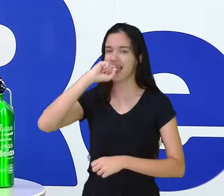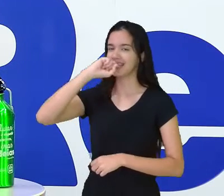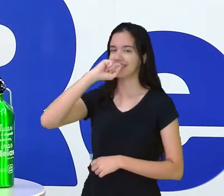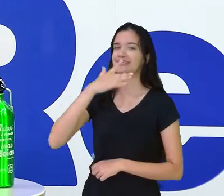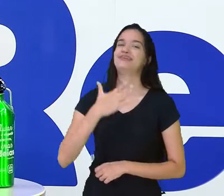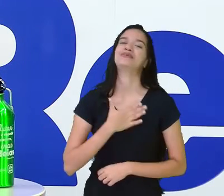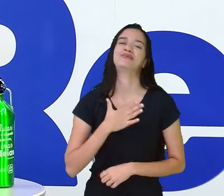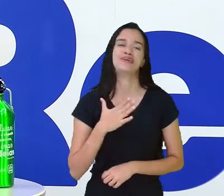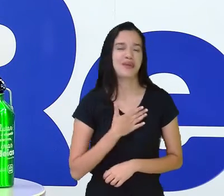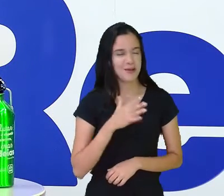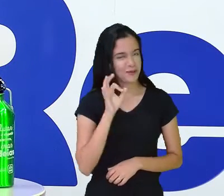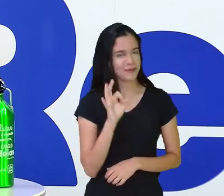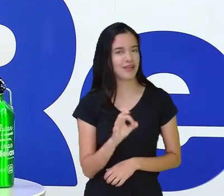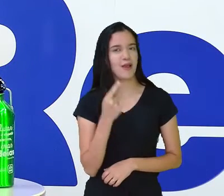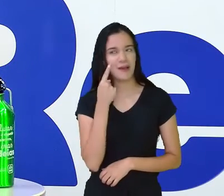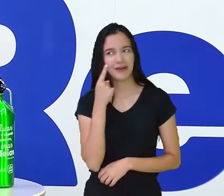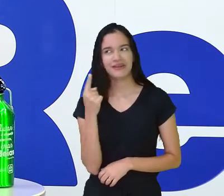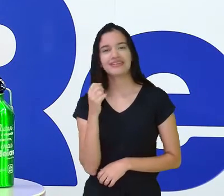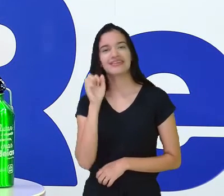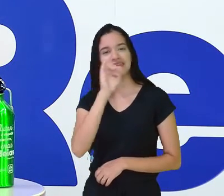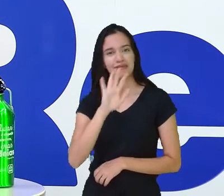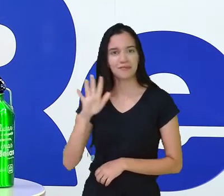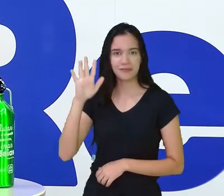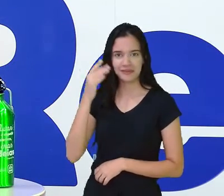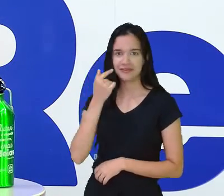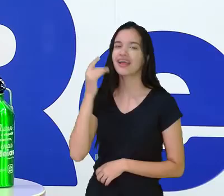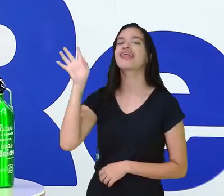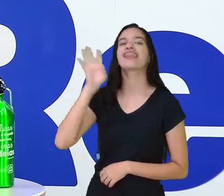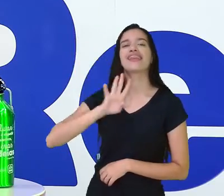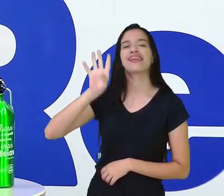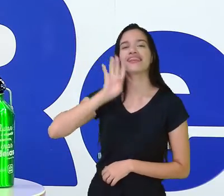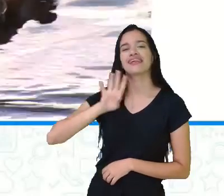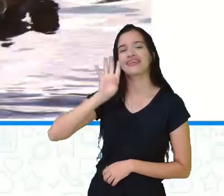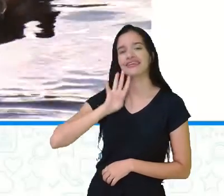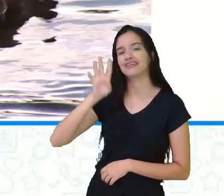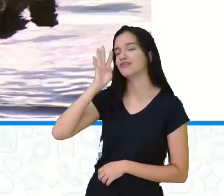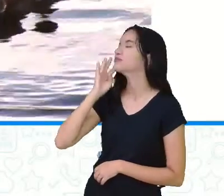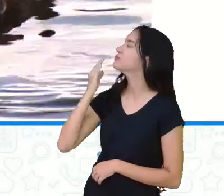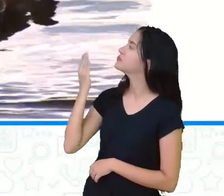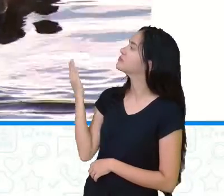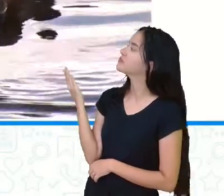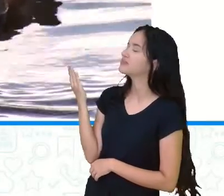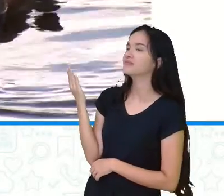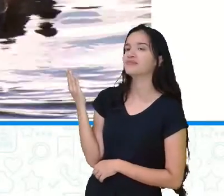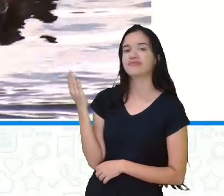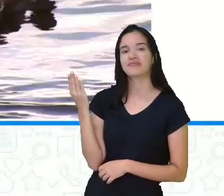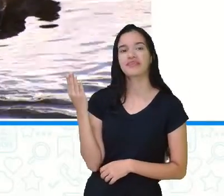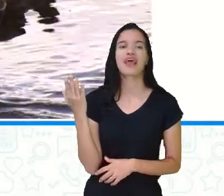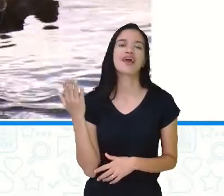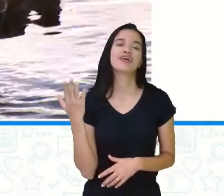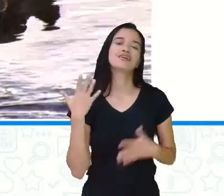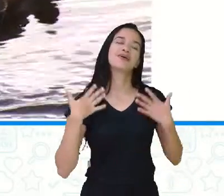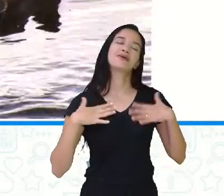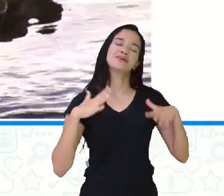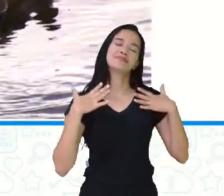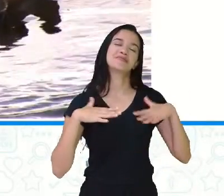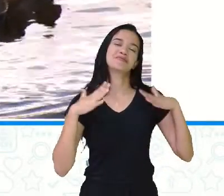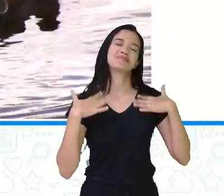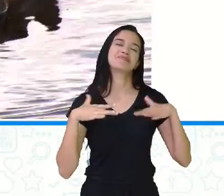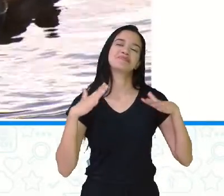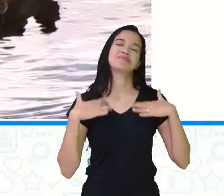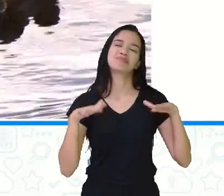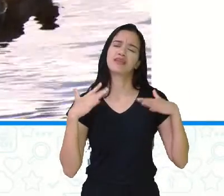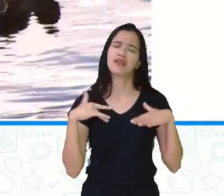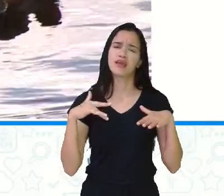professora Abigail? E olha, essa imagem ficou muito legal, não foi? Esses hipopótamos aí, ó. Eles estão só aí se refrescando, gente. Não